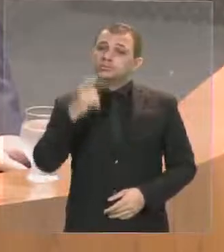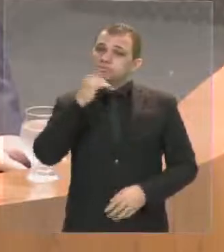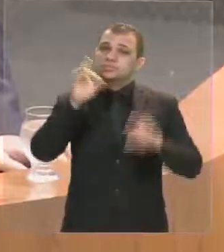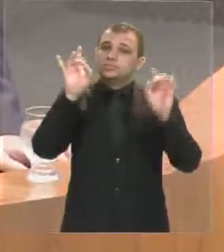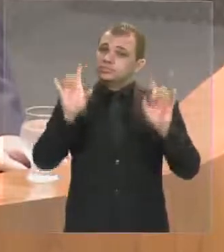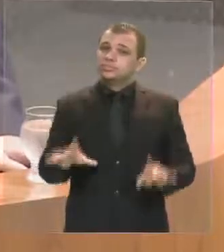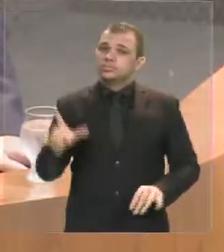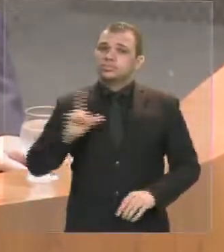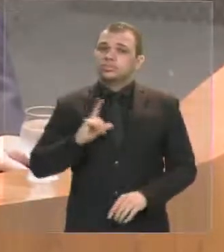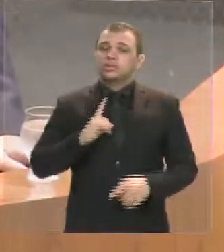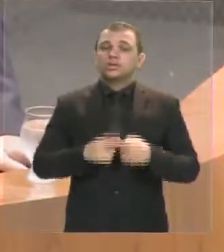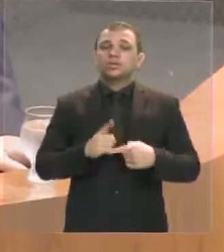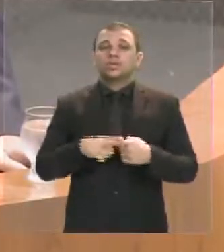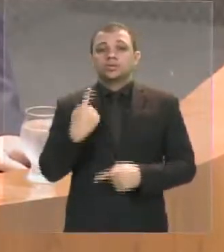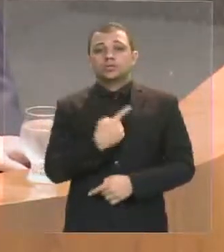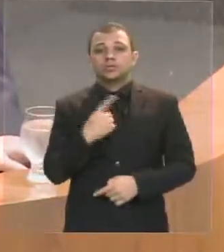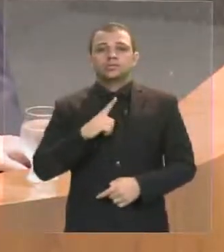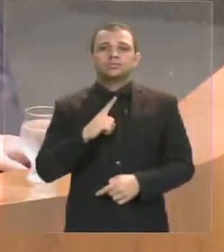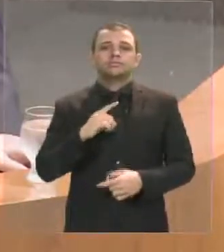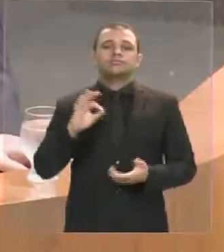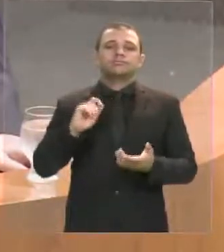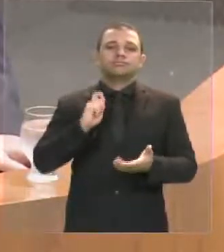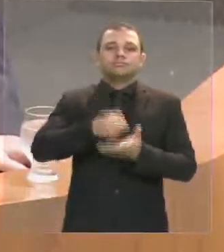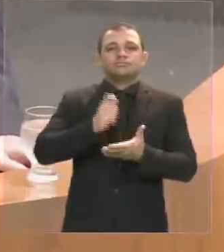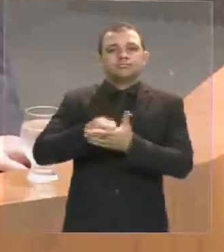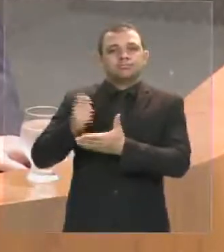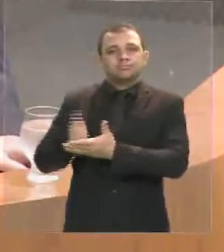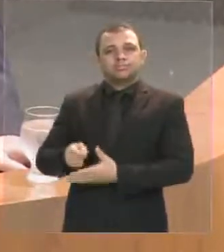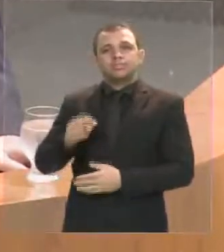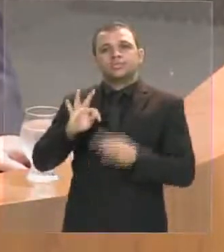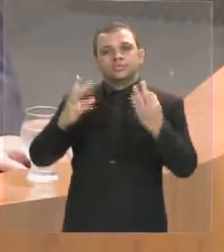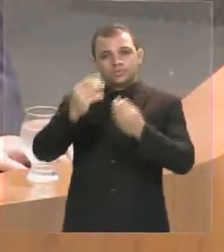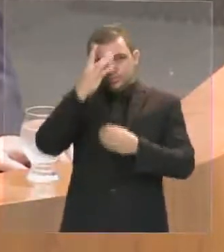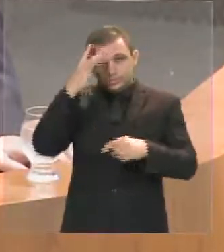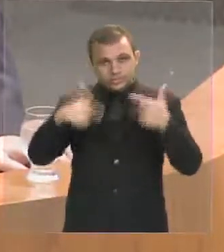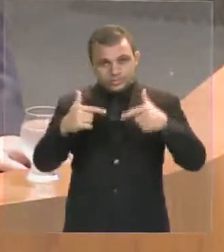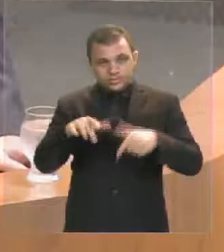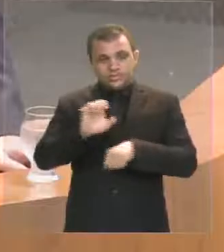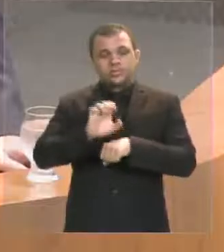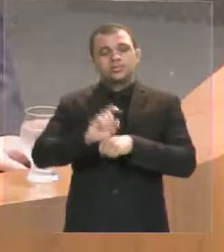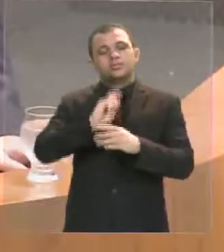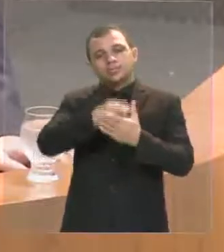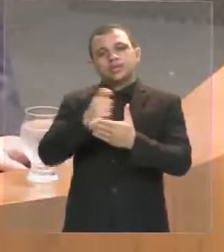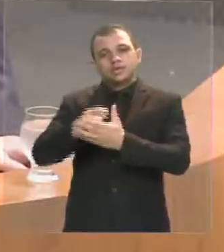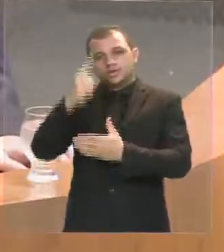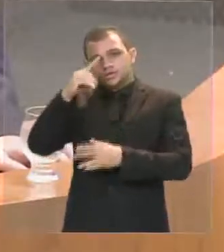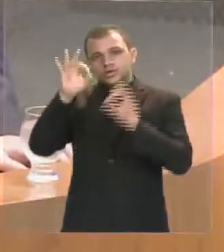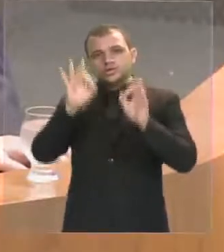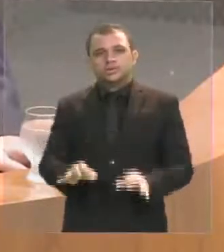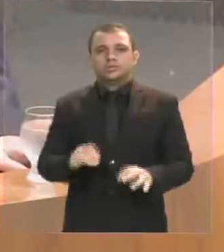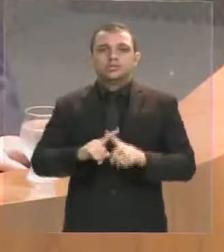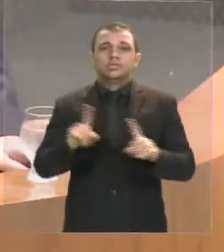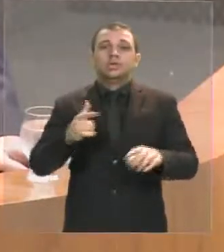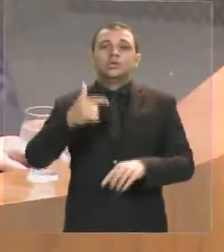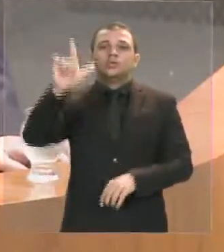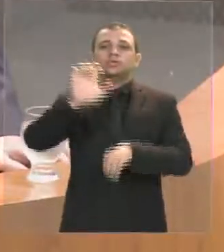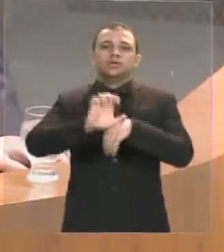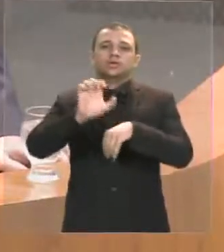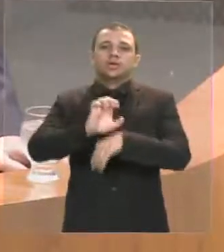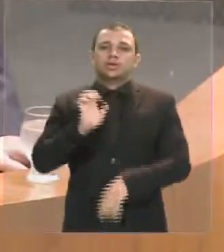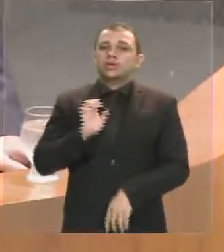Pelo menos estamos com nossas contas em dias, os salários pagos em dias. Nós vemos muitos estados ricos que hoje não conseguem pagar as